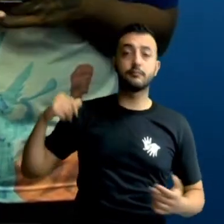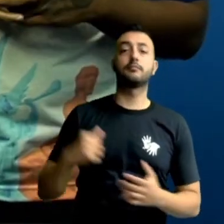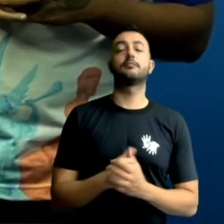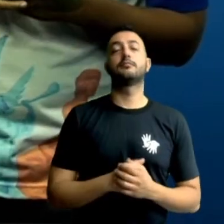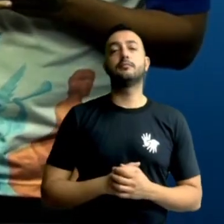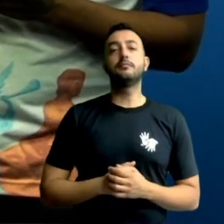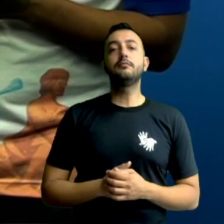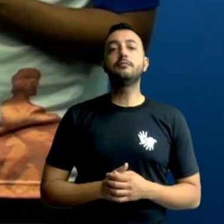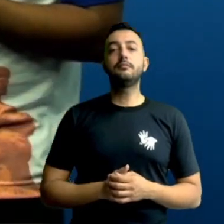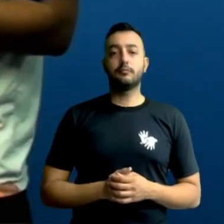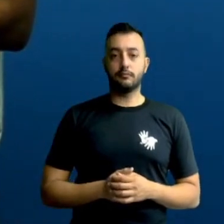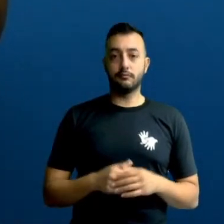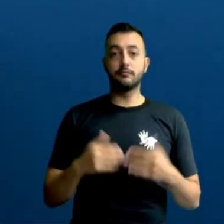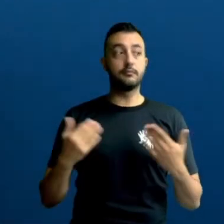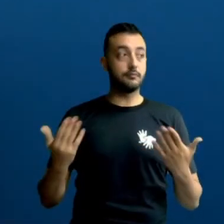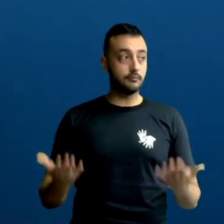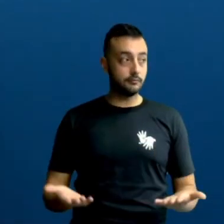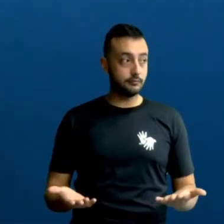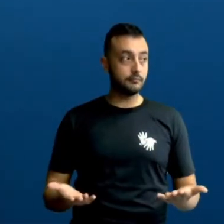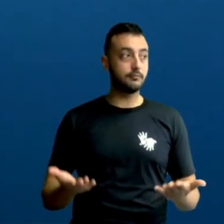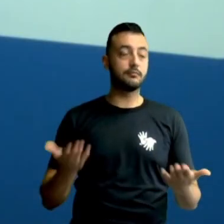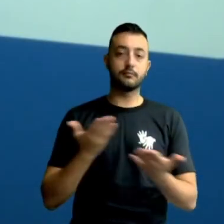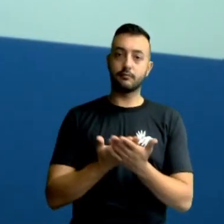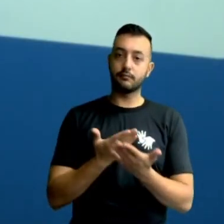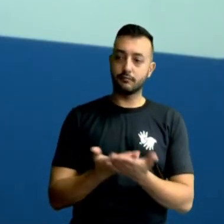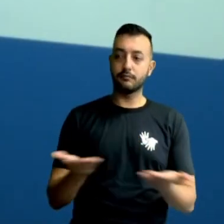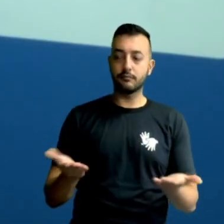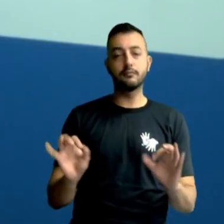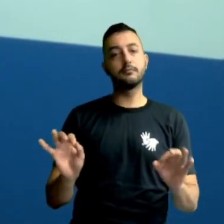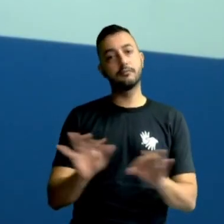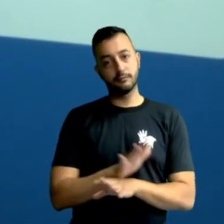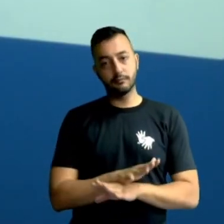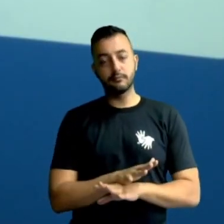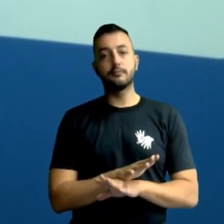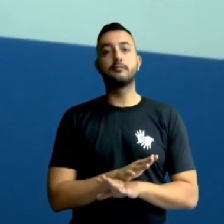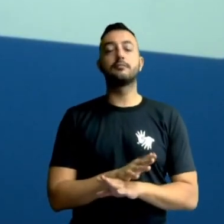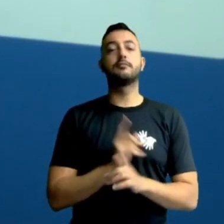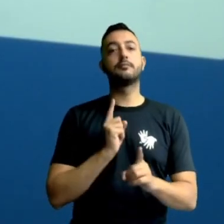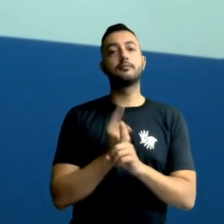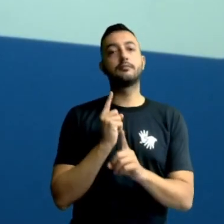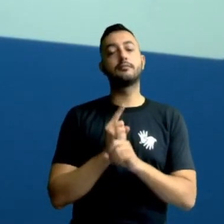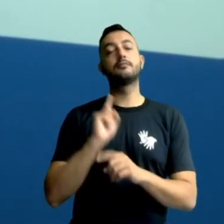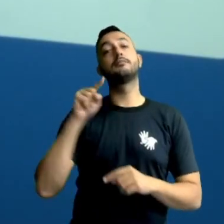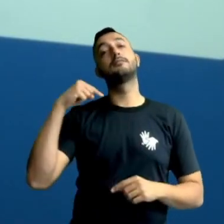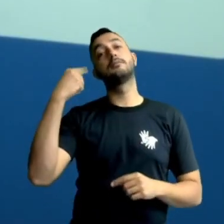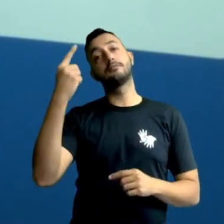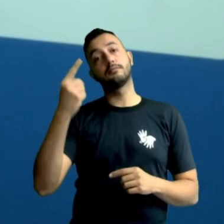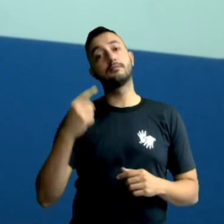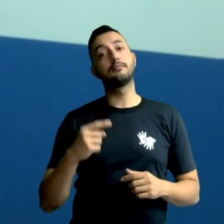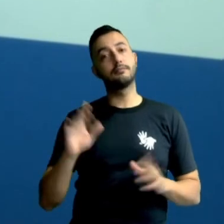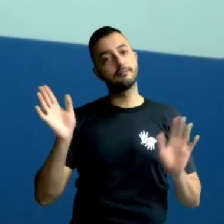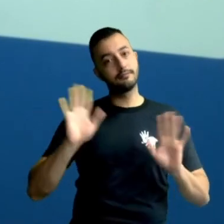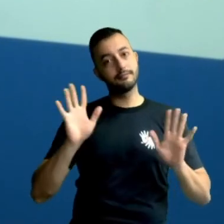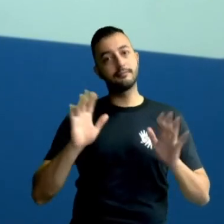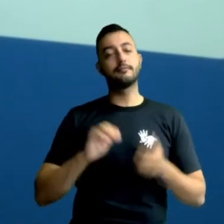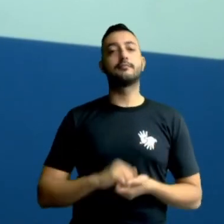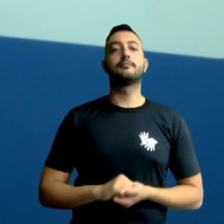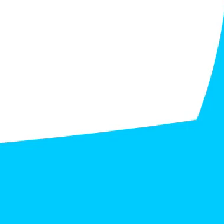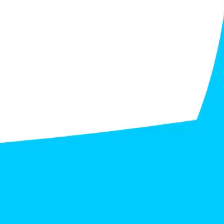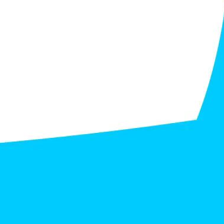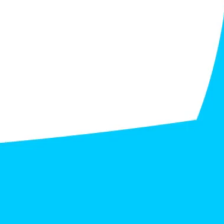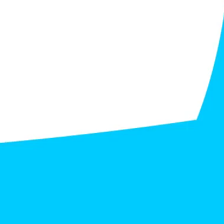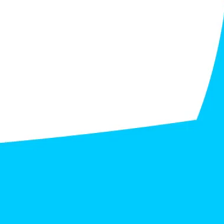certo? Pois bem, pessoal, essa foi a nossa aula de hoje e nos encontramos num próximo encontro. Até mais!